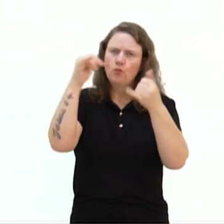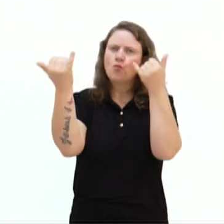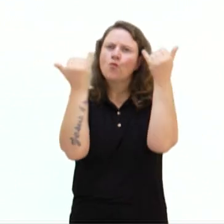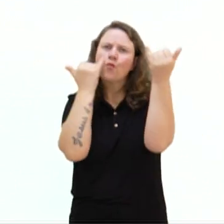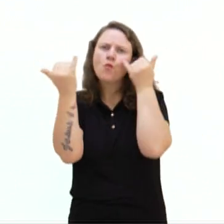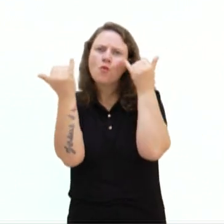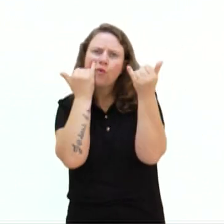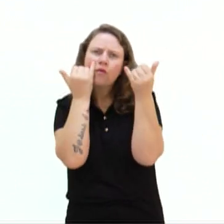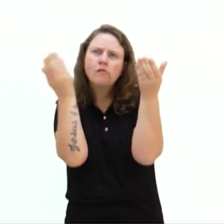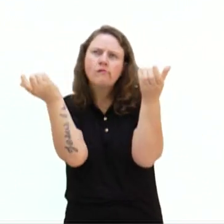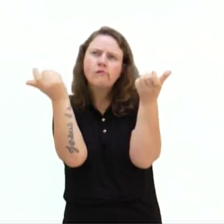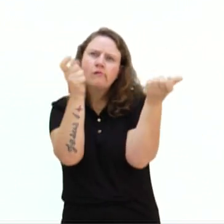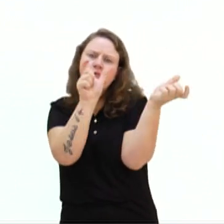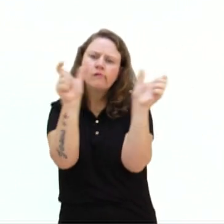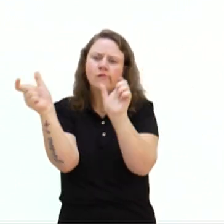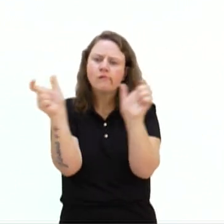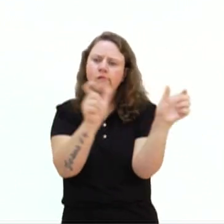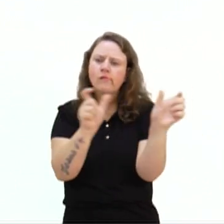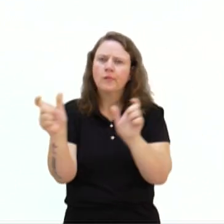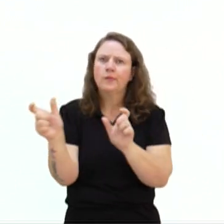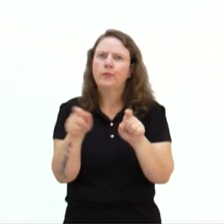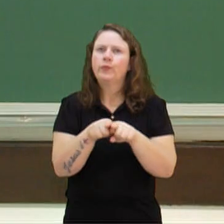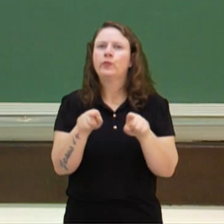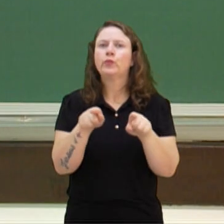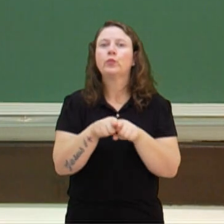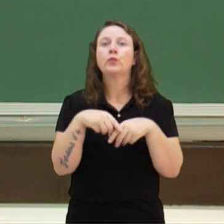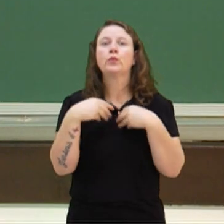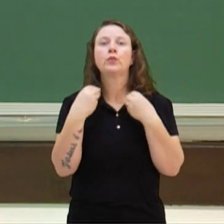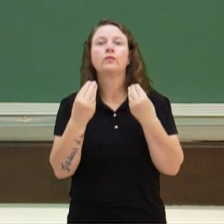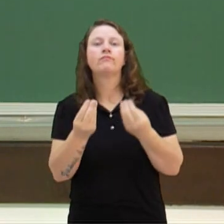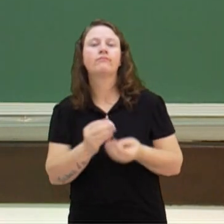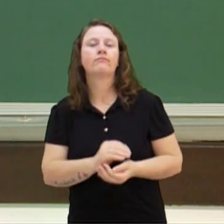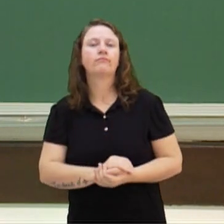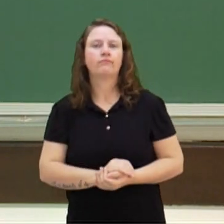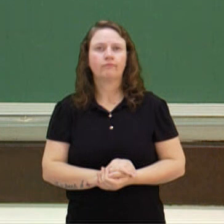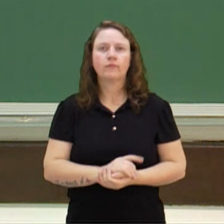de modo esquematizado. Então, o que seria o mapa conceitual?